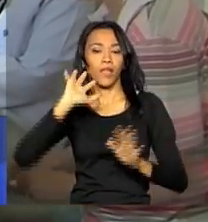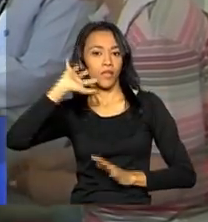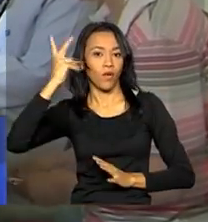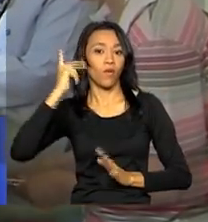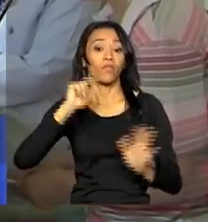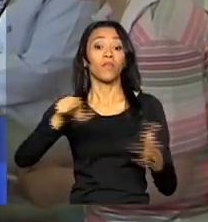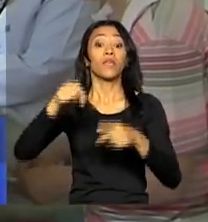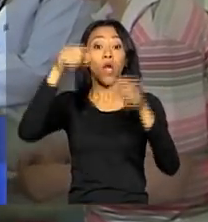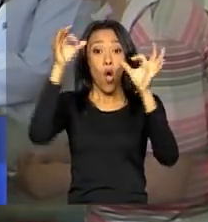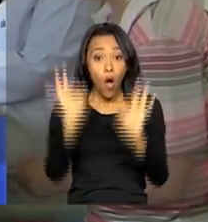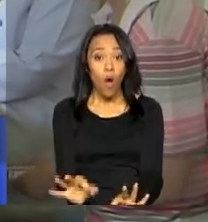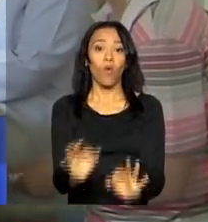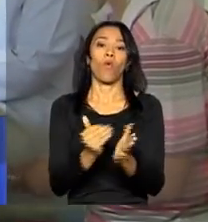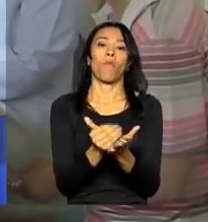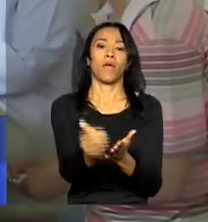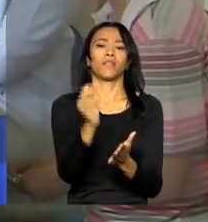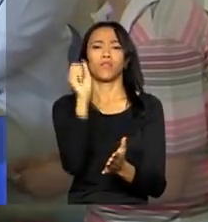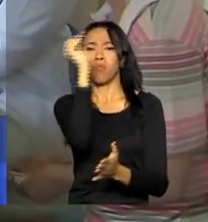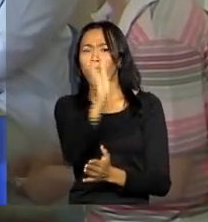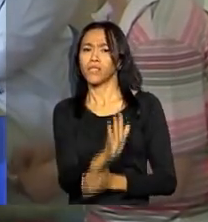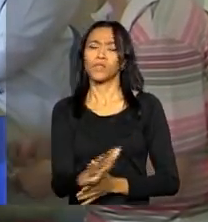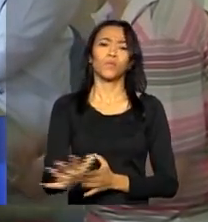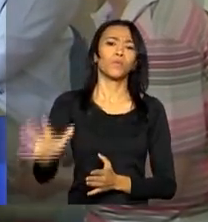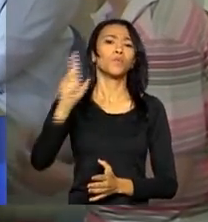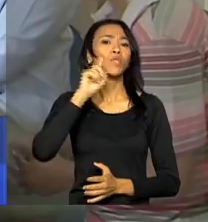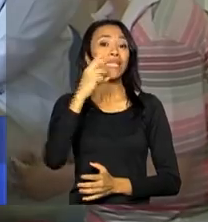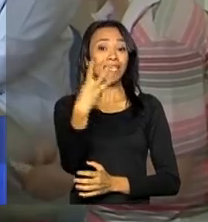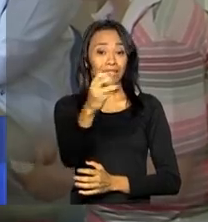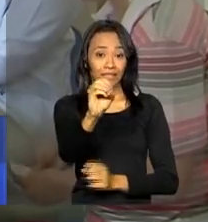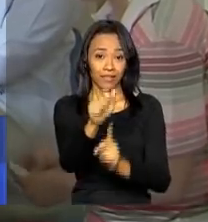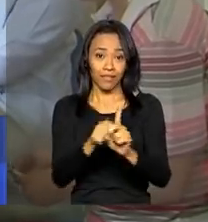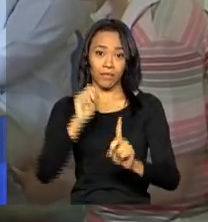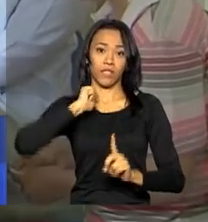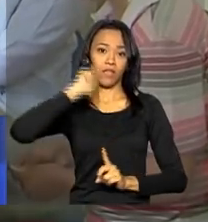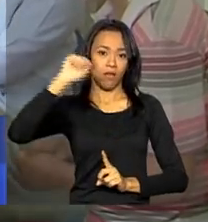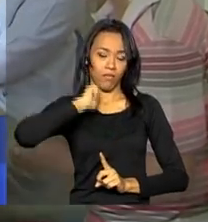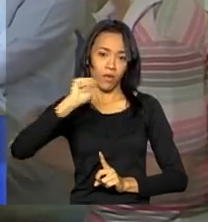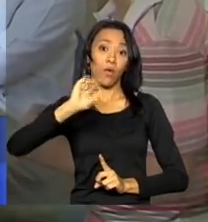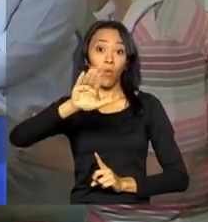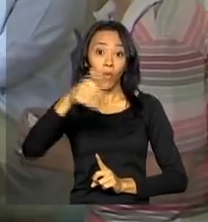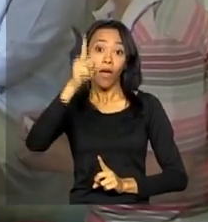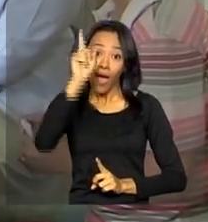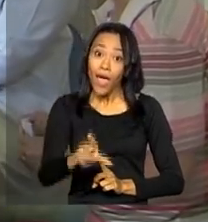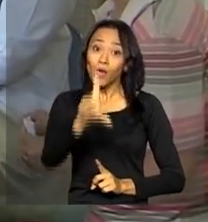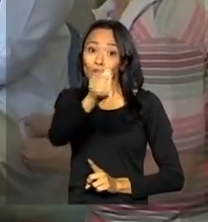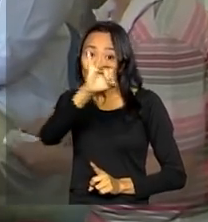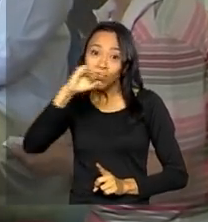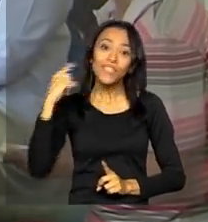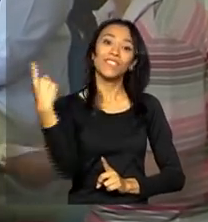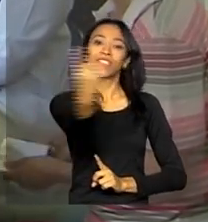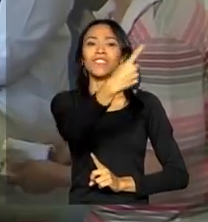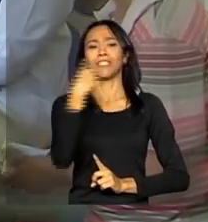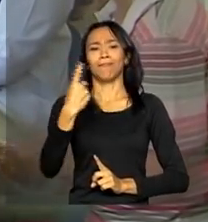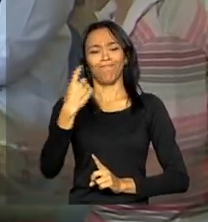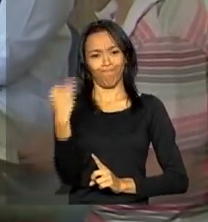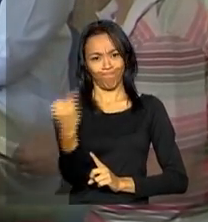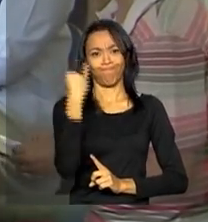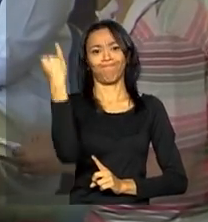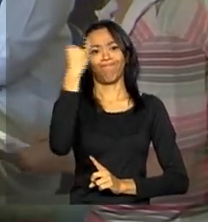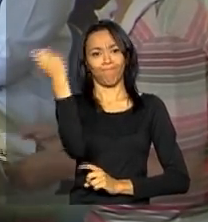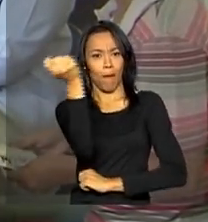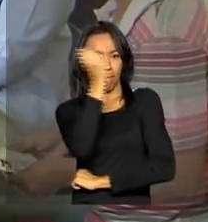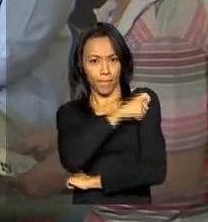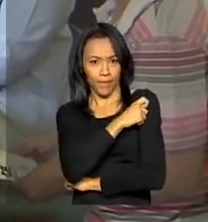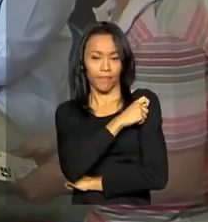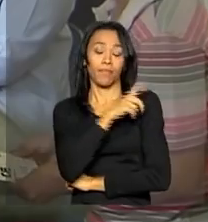início oficialmente em todo o país no dia 30 de abril, quando vai ocorrer o dia D da imunização. O